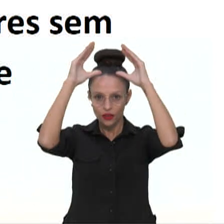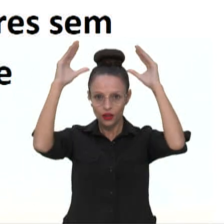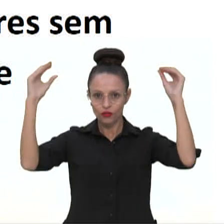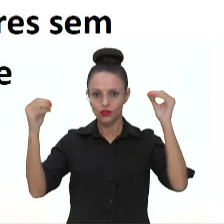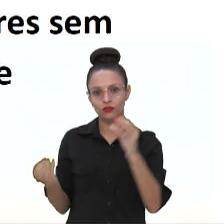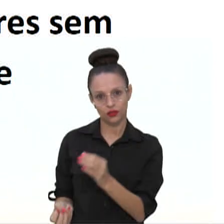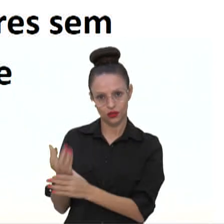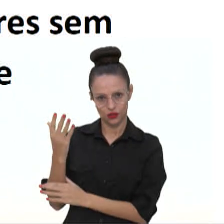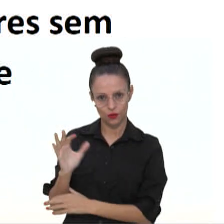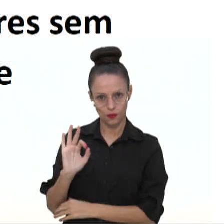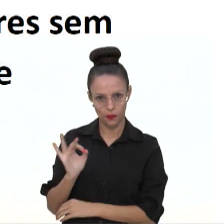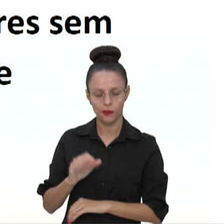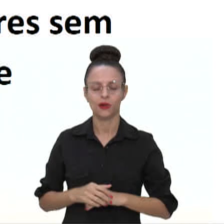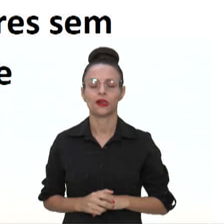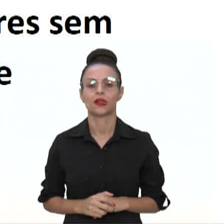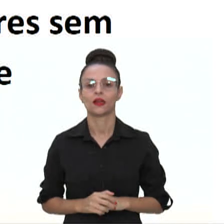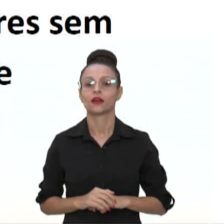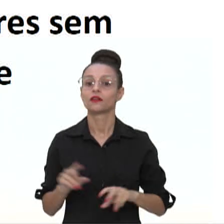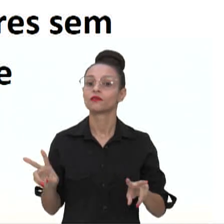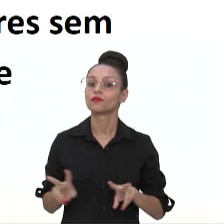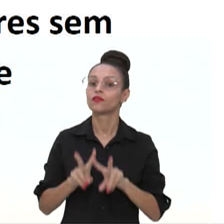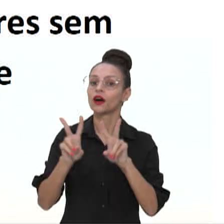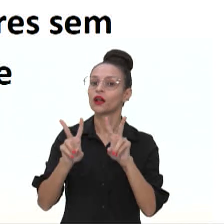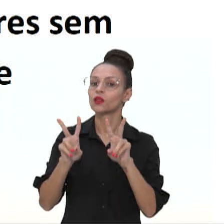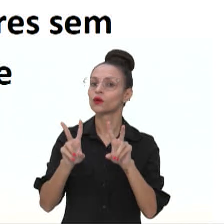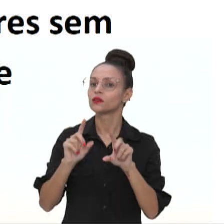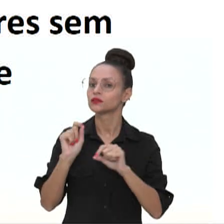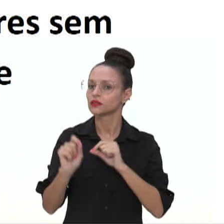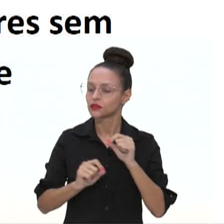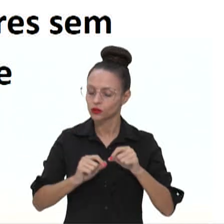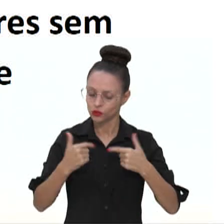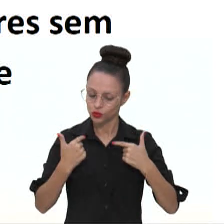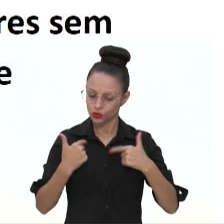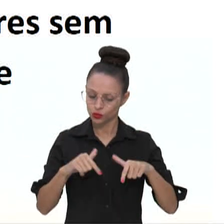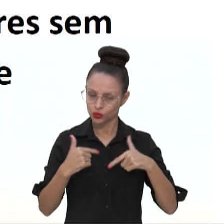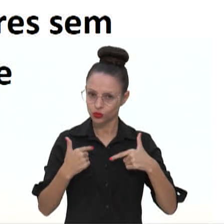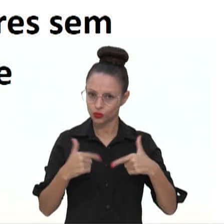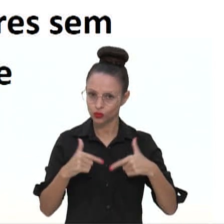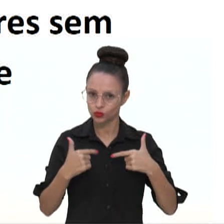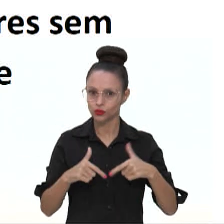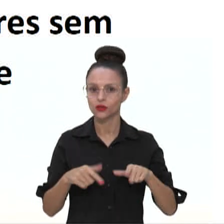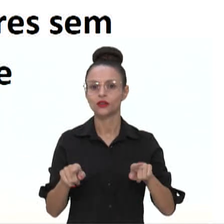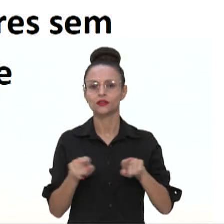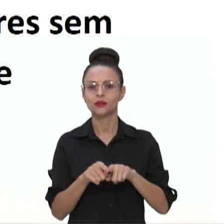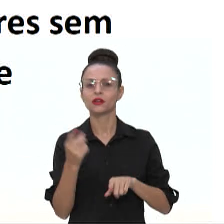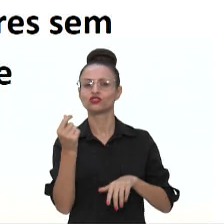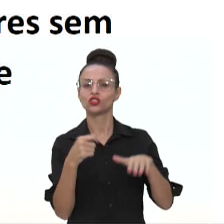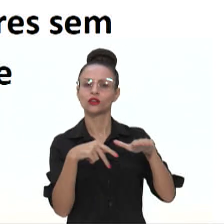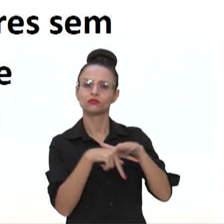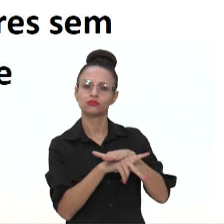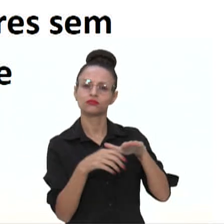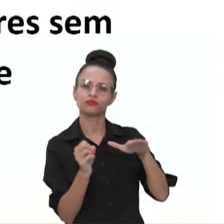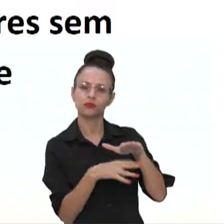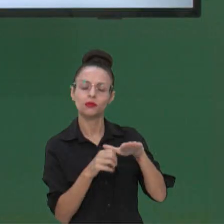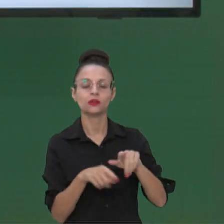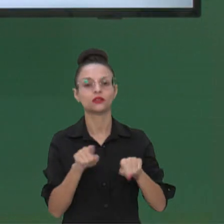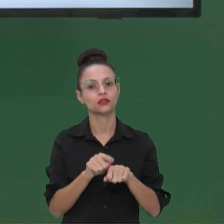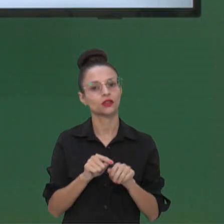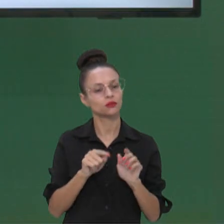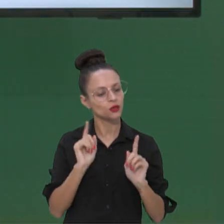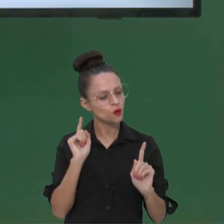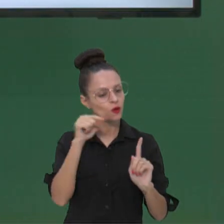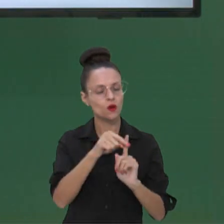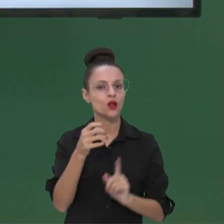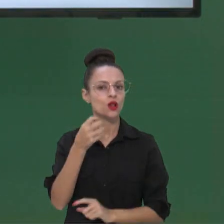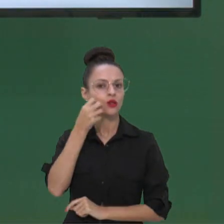ética calvinista? Valorização do trabalho, valorização da poupança e busca pelo lucro.